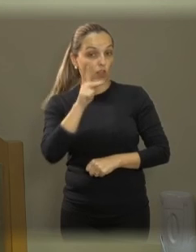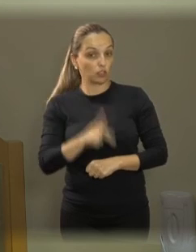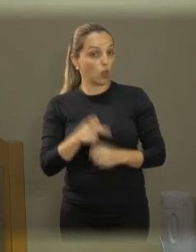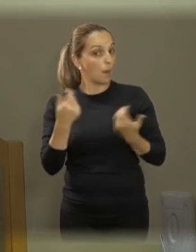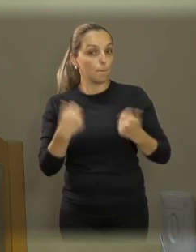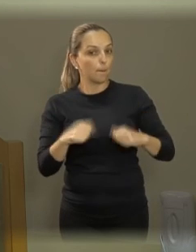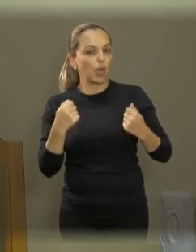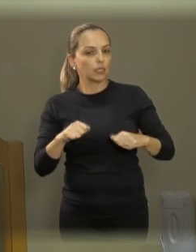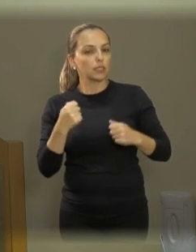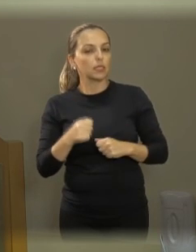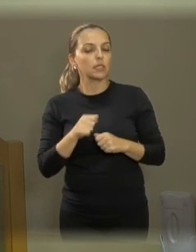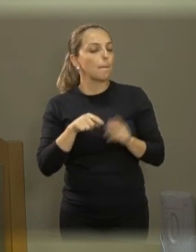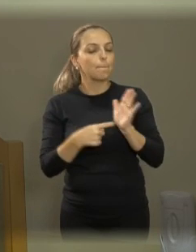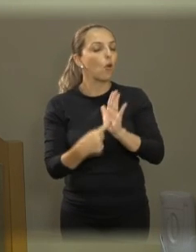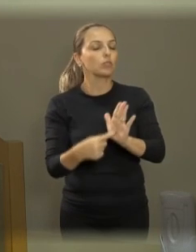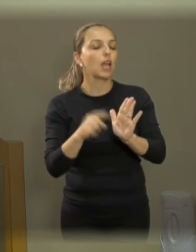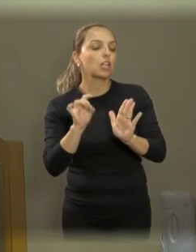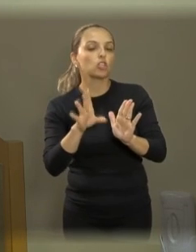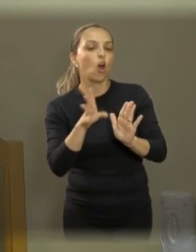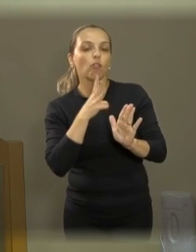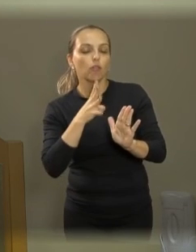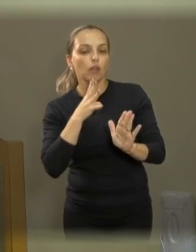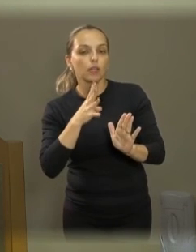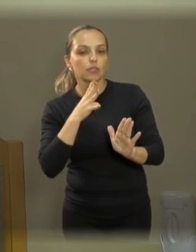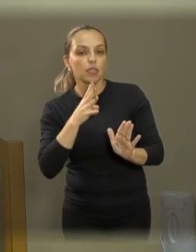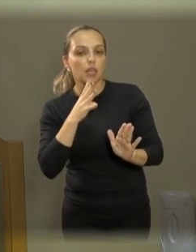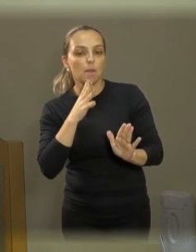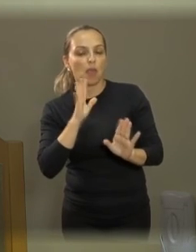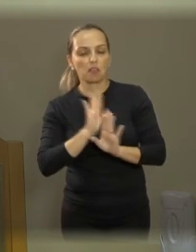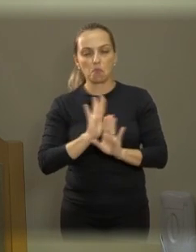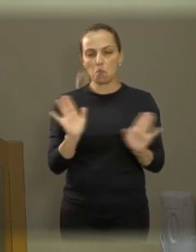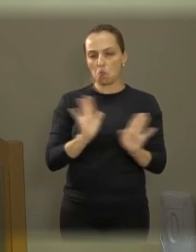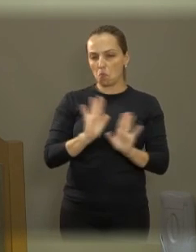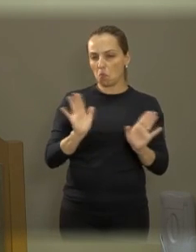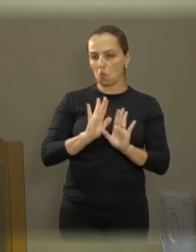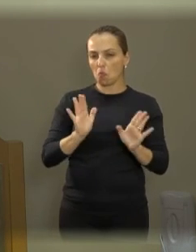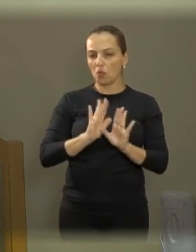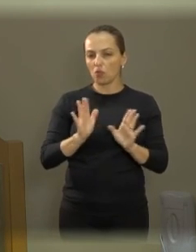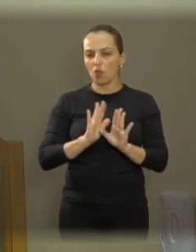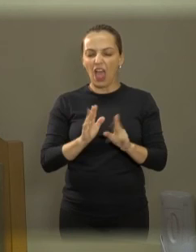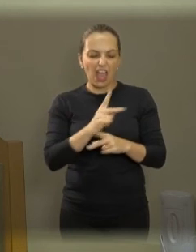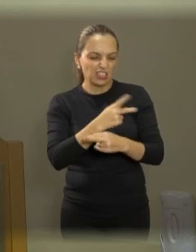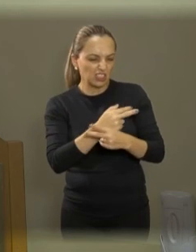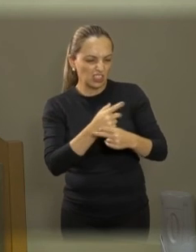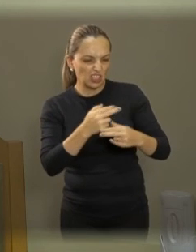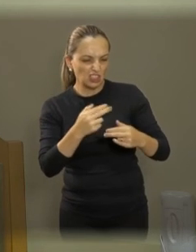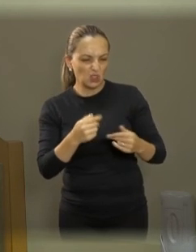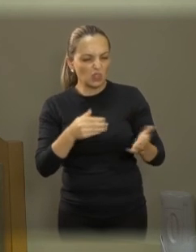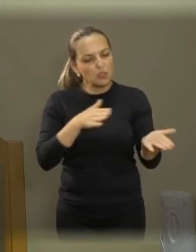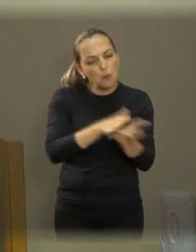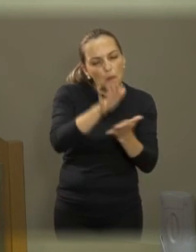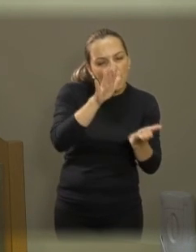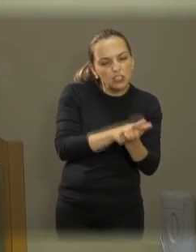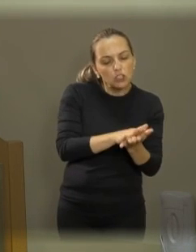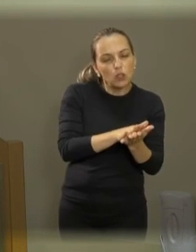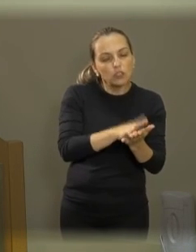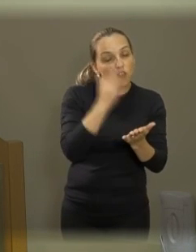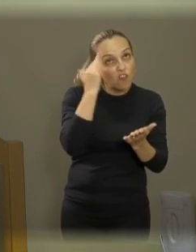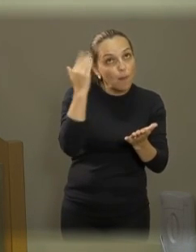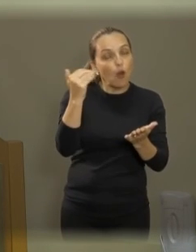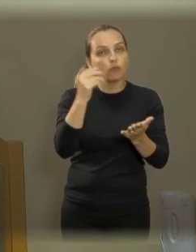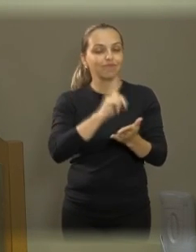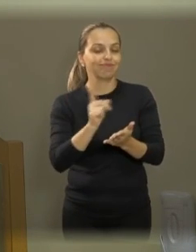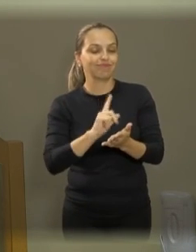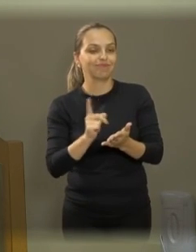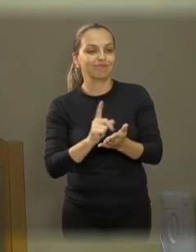carece mostrar sapiência, entrar em minúcias desnecessárias, se apegar às últimas publicações. Ao